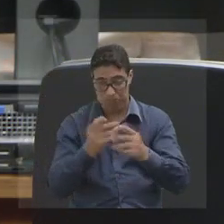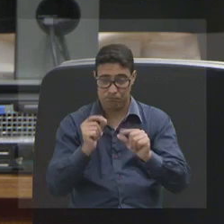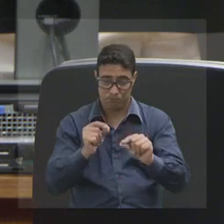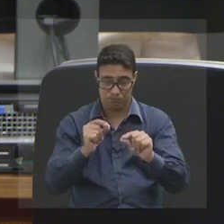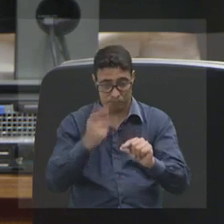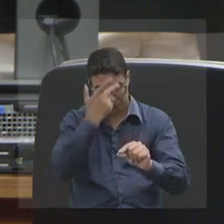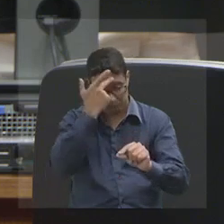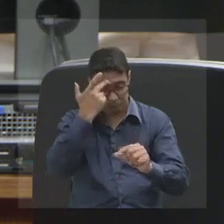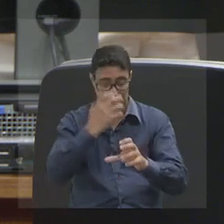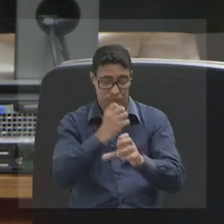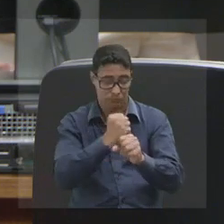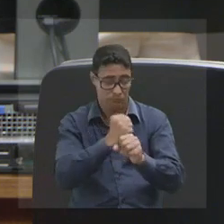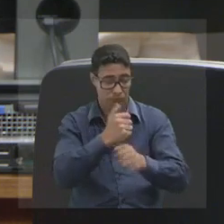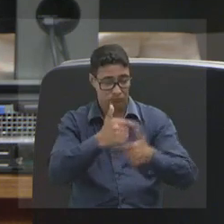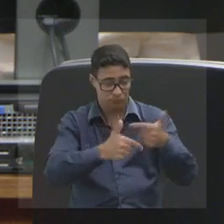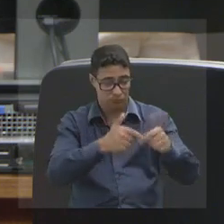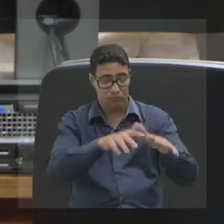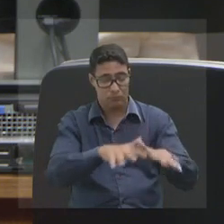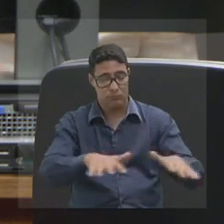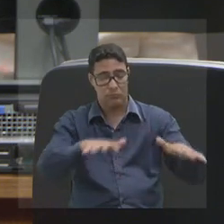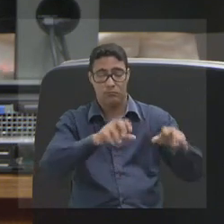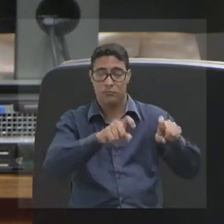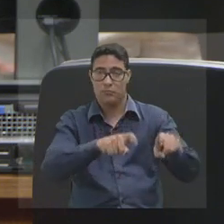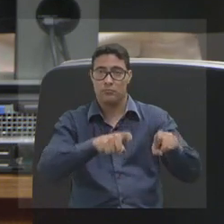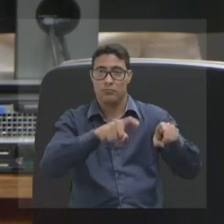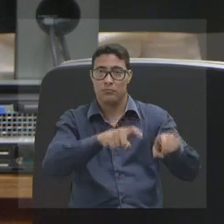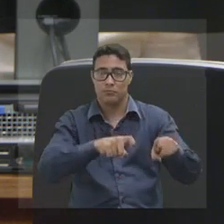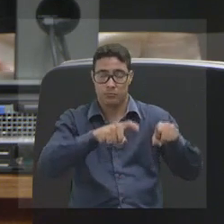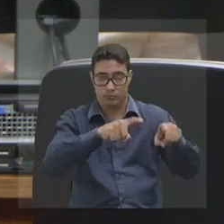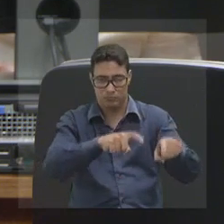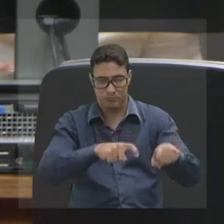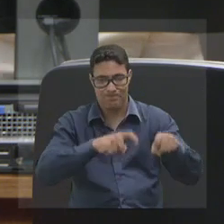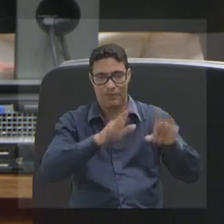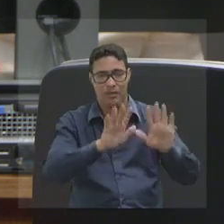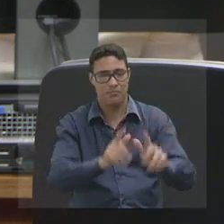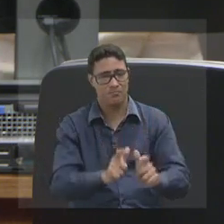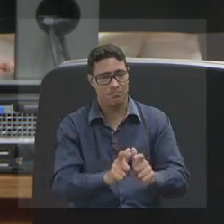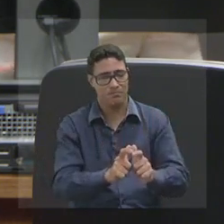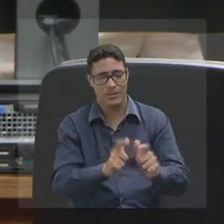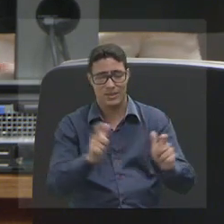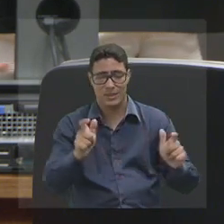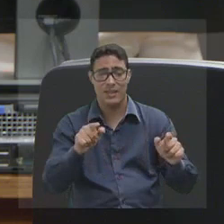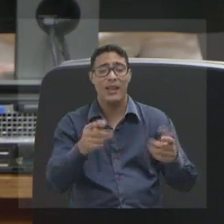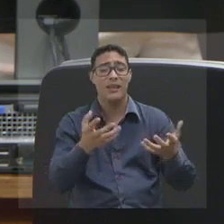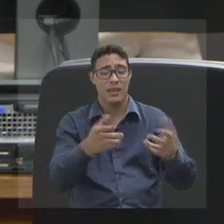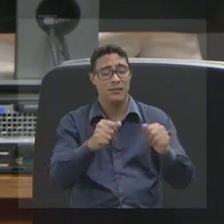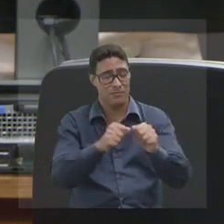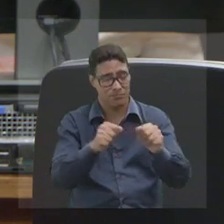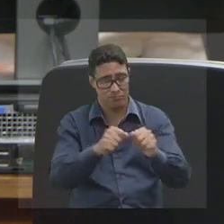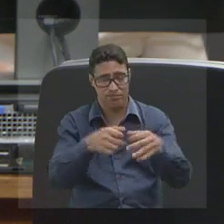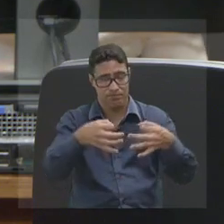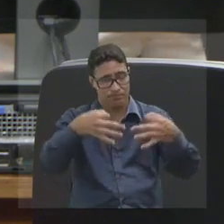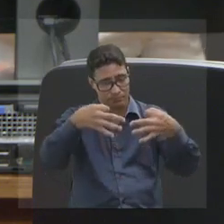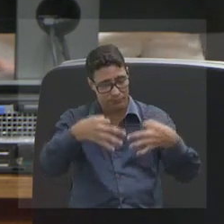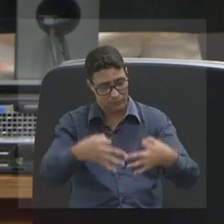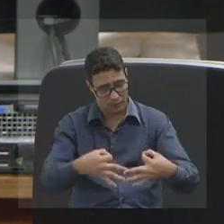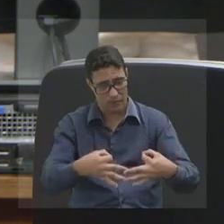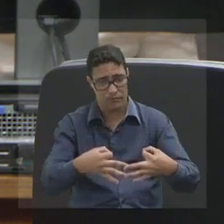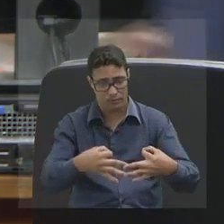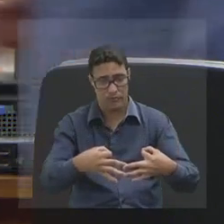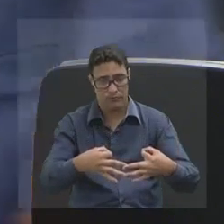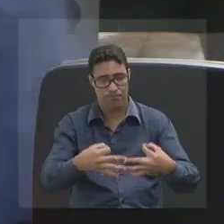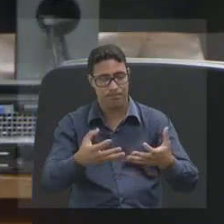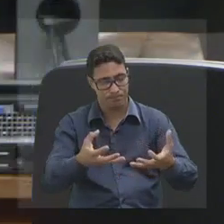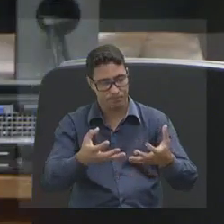Rural é ele na grande maioria quer fazer a coisa certa né Assim